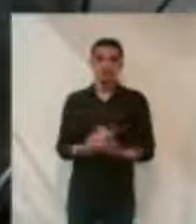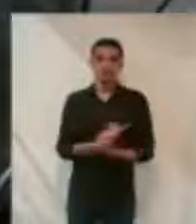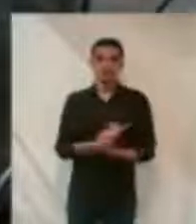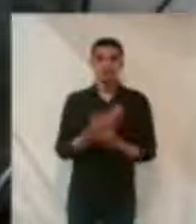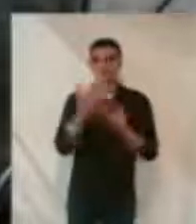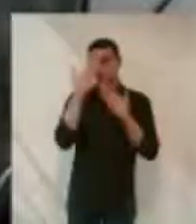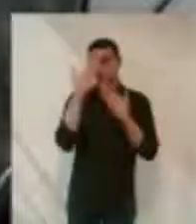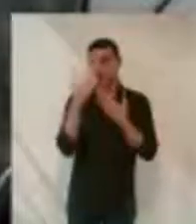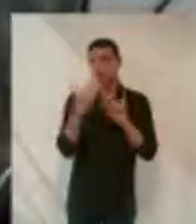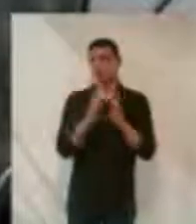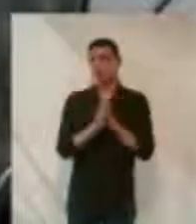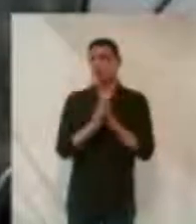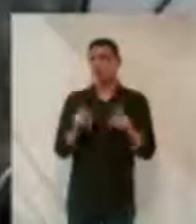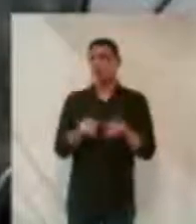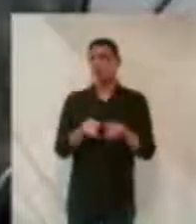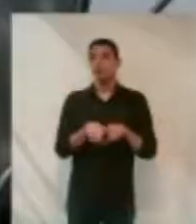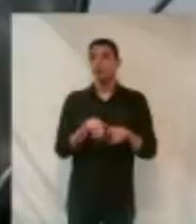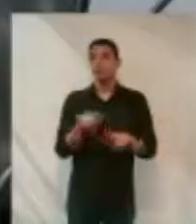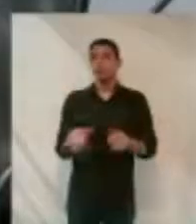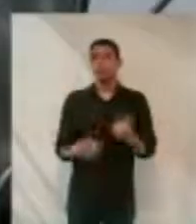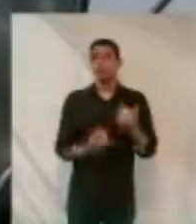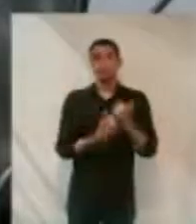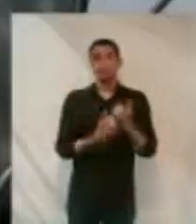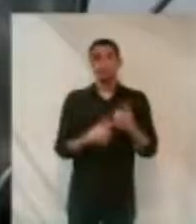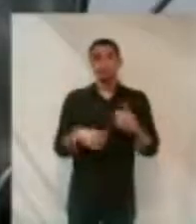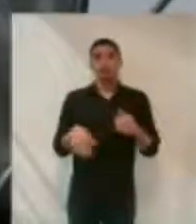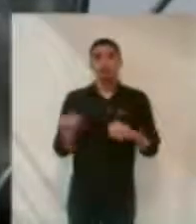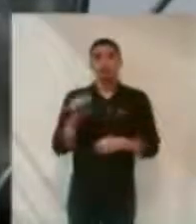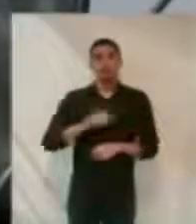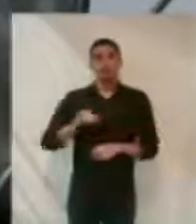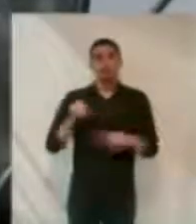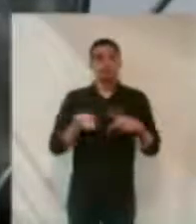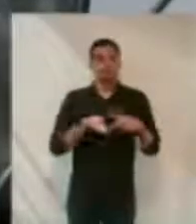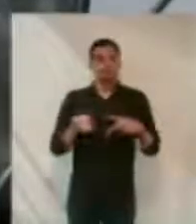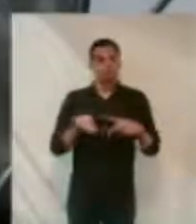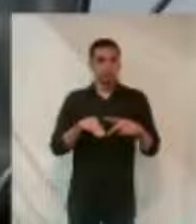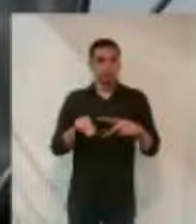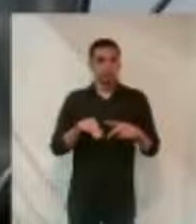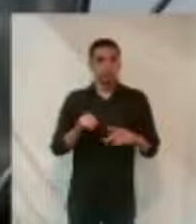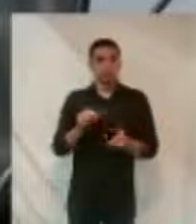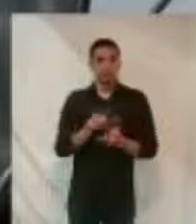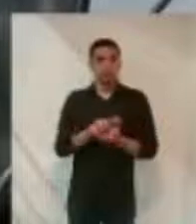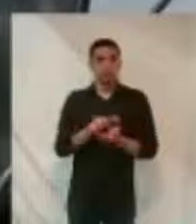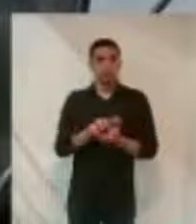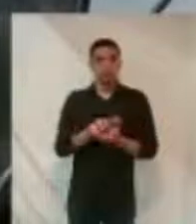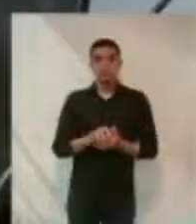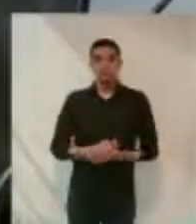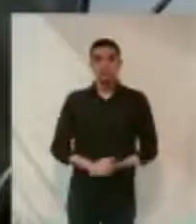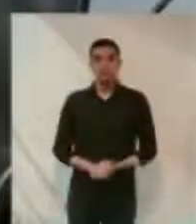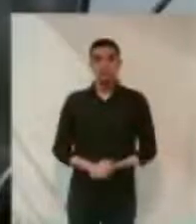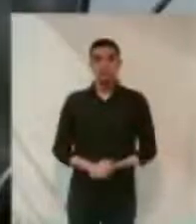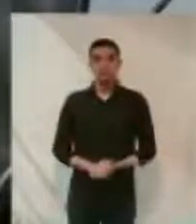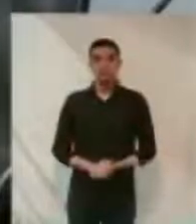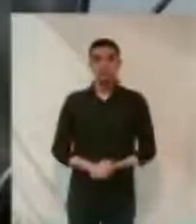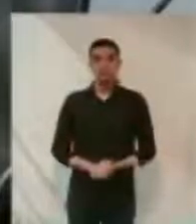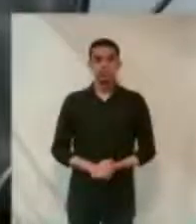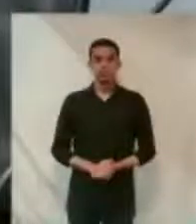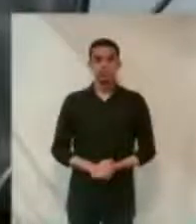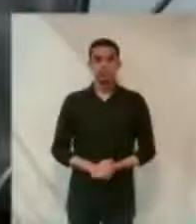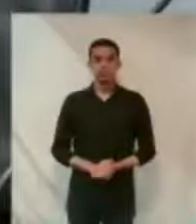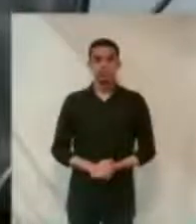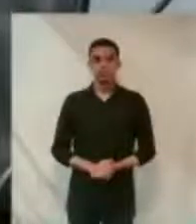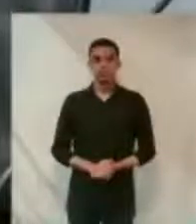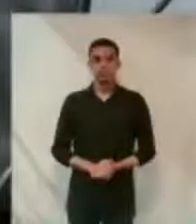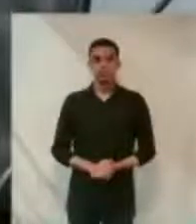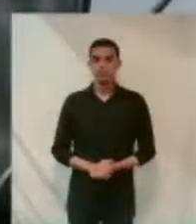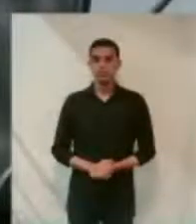Ministério Público. Thaís também ajudou a Biaço com lembrancinhas também. Outras entidades